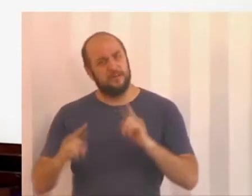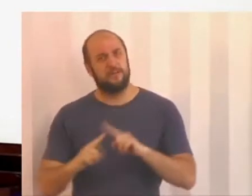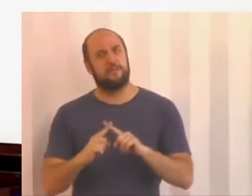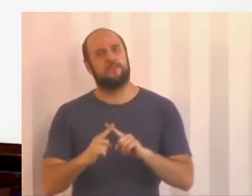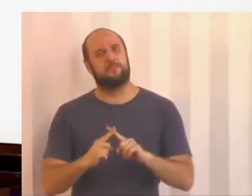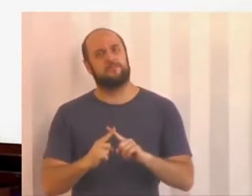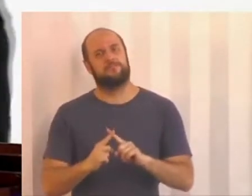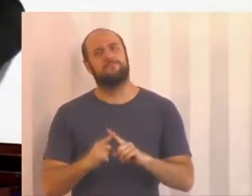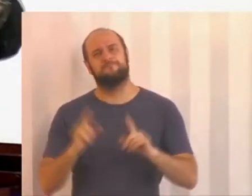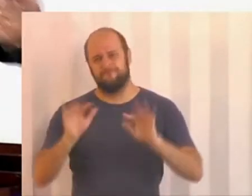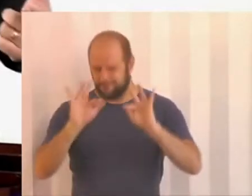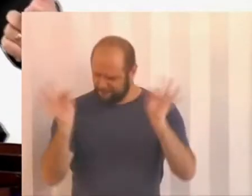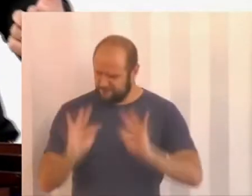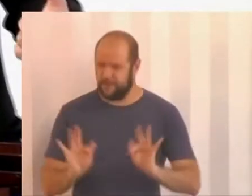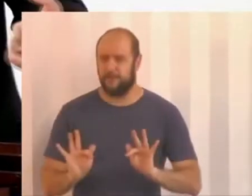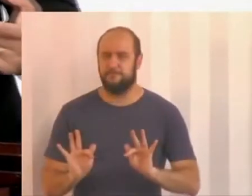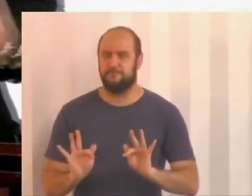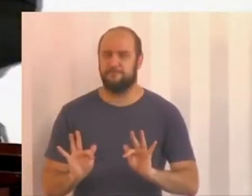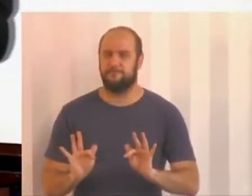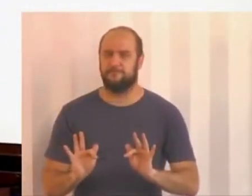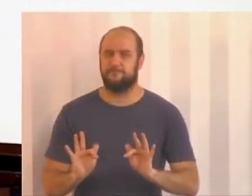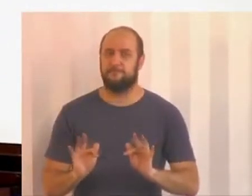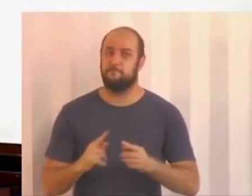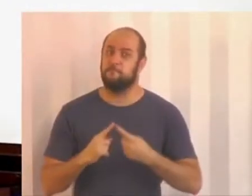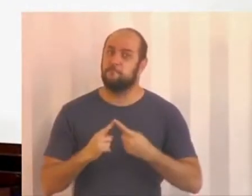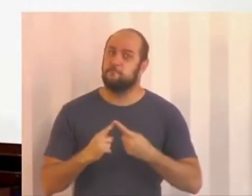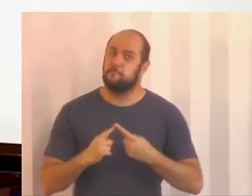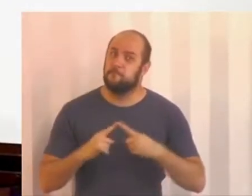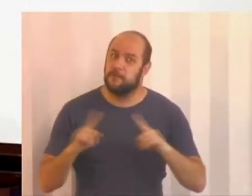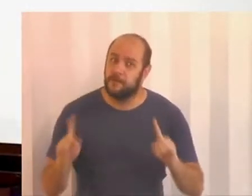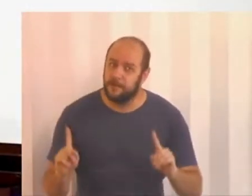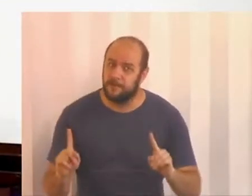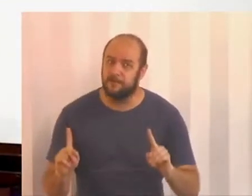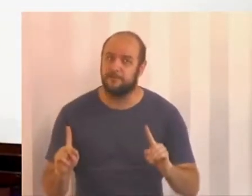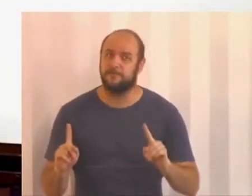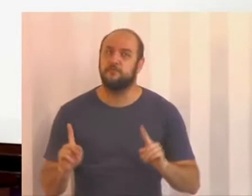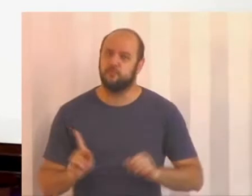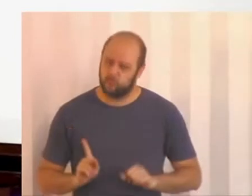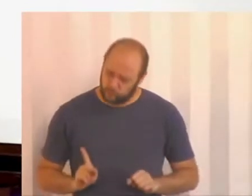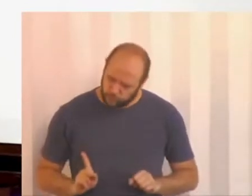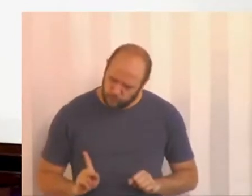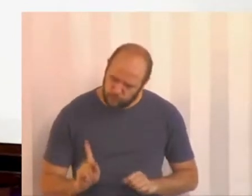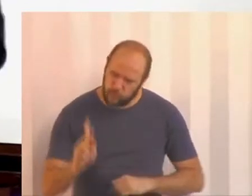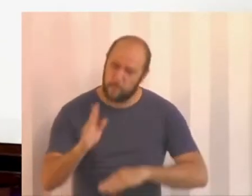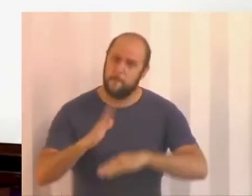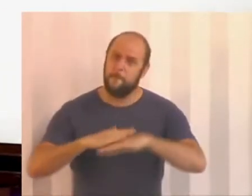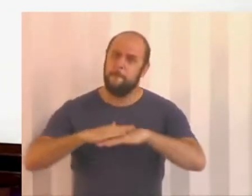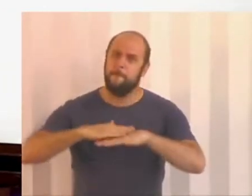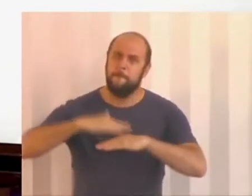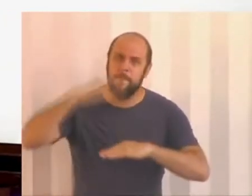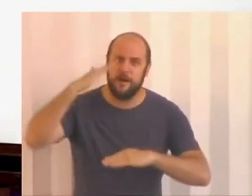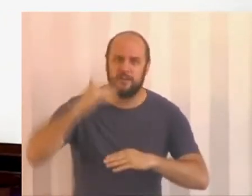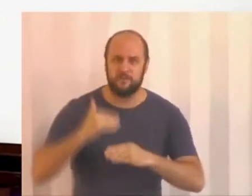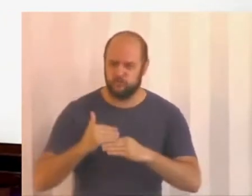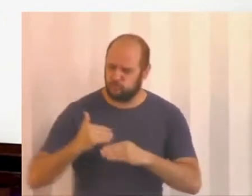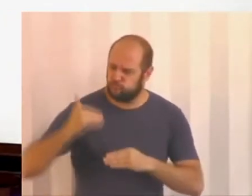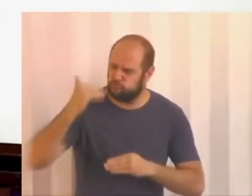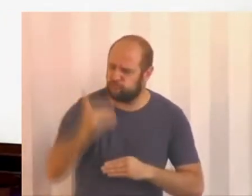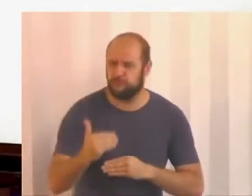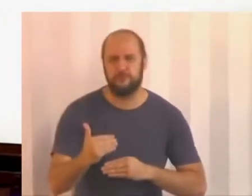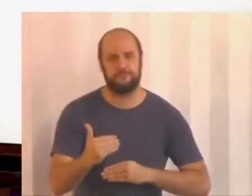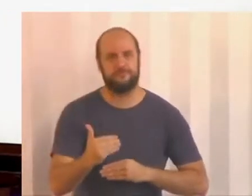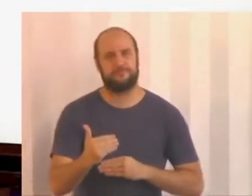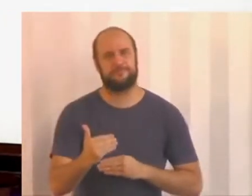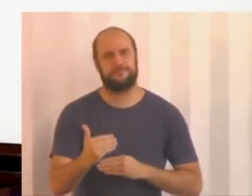então eu estou alegre. Mas vem o versículo 2 para dizer, completai mais ainda a minha alegria. Como?